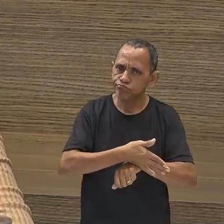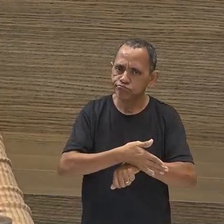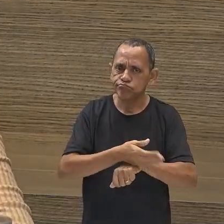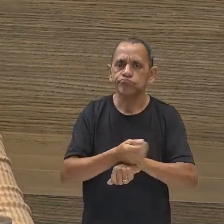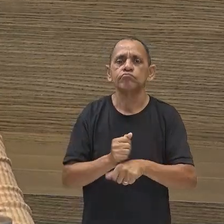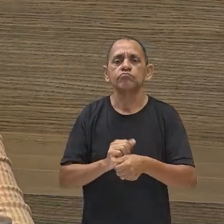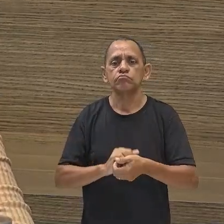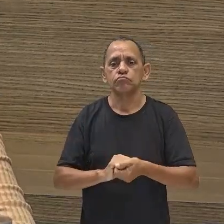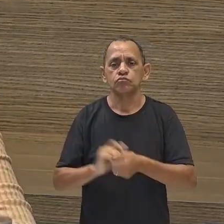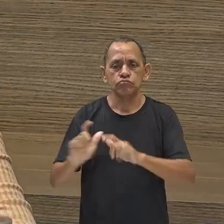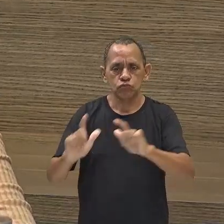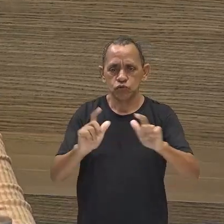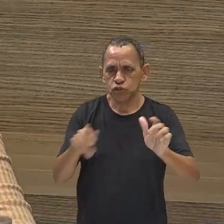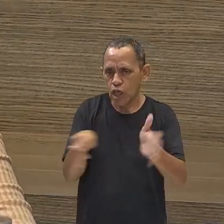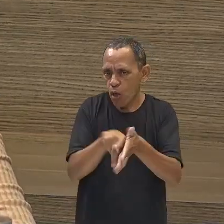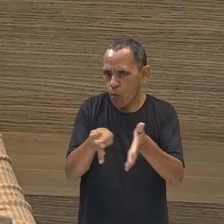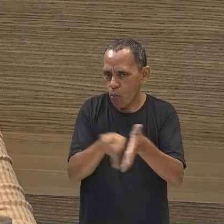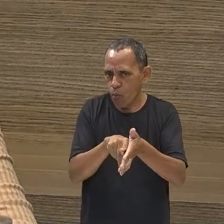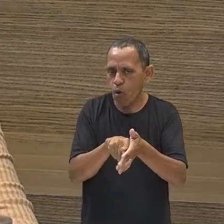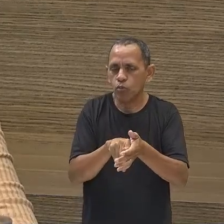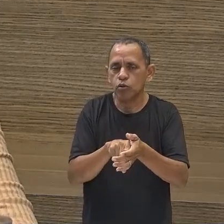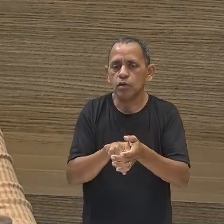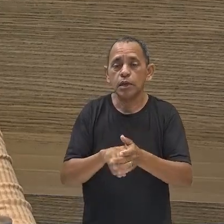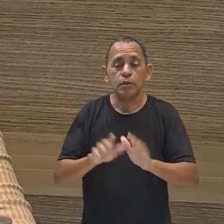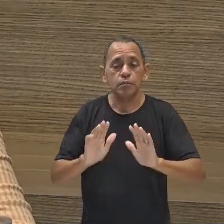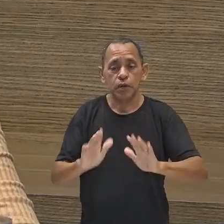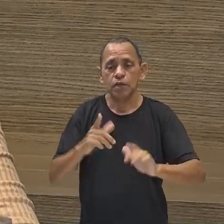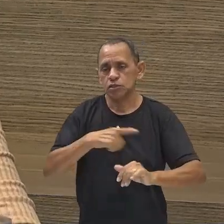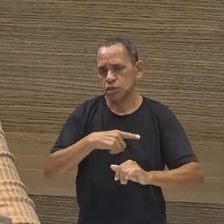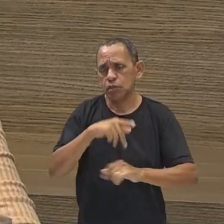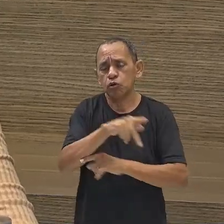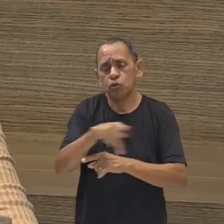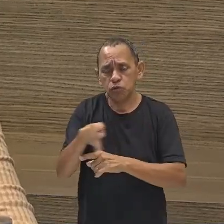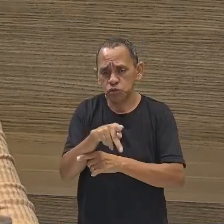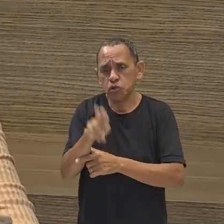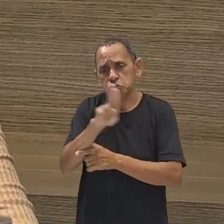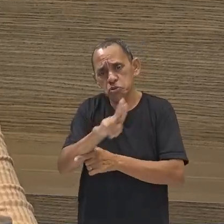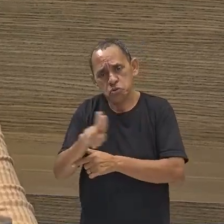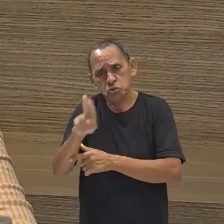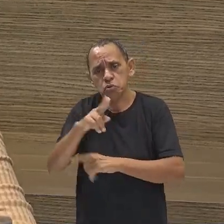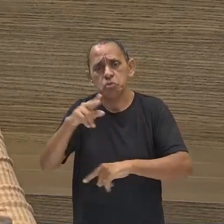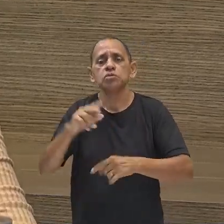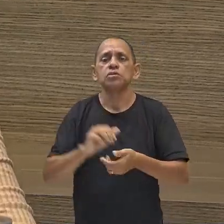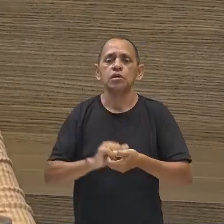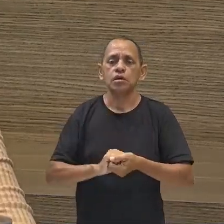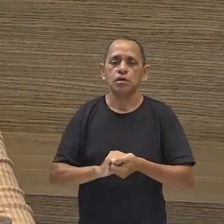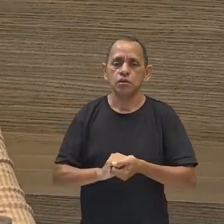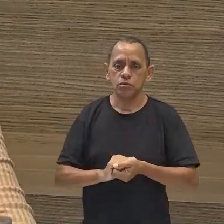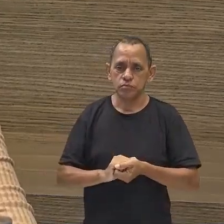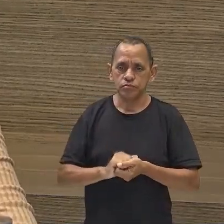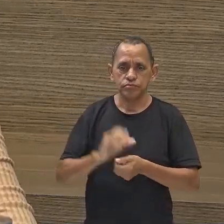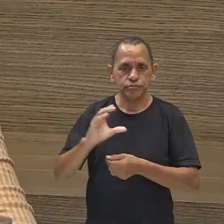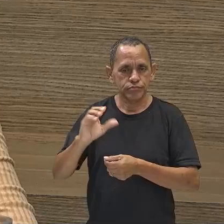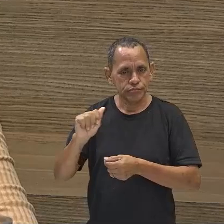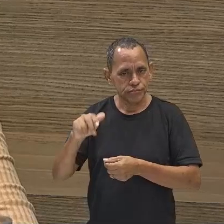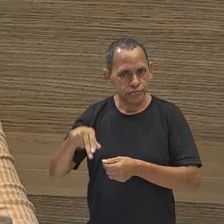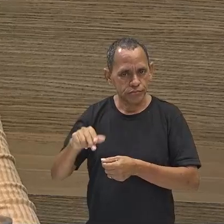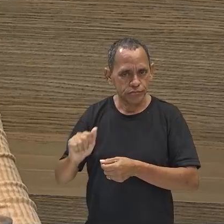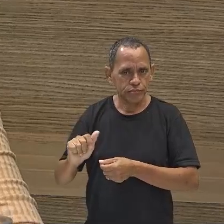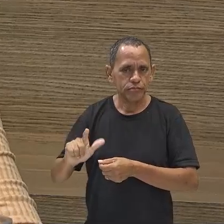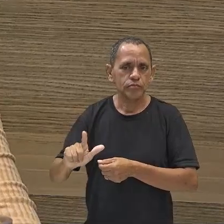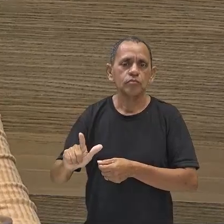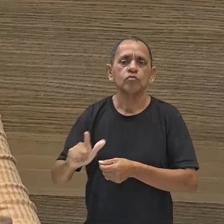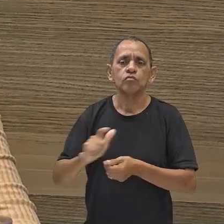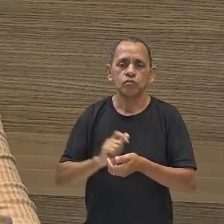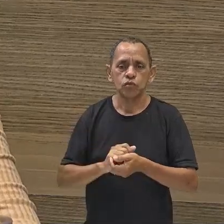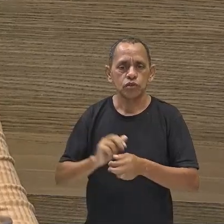não aconselha. Mas se o professor ele utiliza o equipamento dele só para uma série, então a gente pede para ele marcar lá a caixinha,